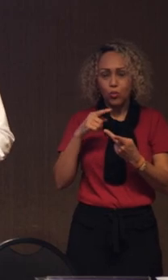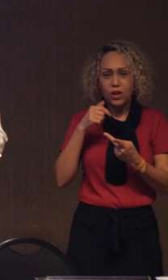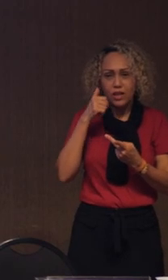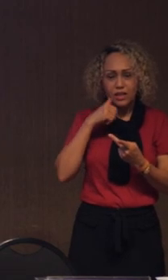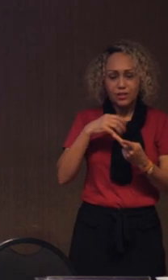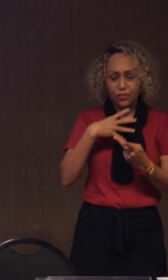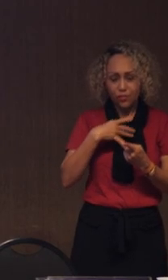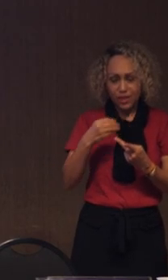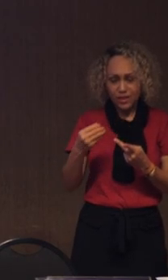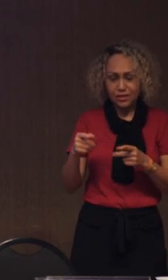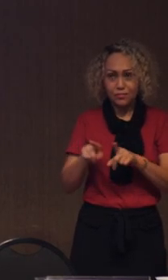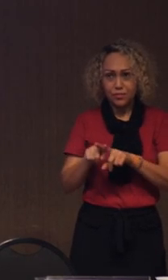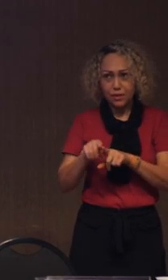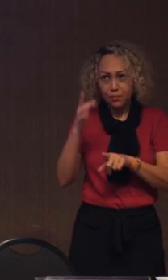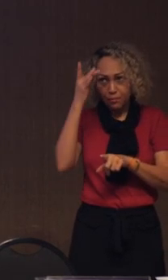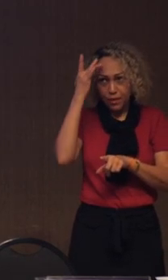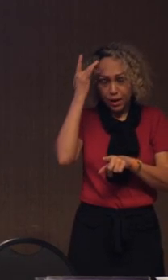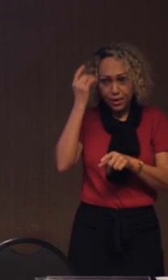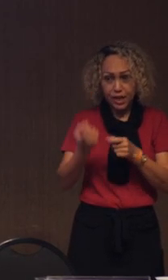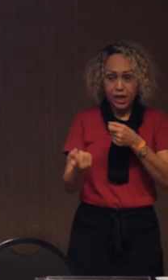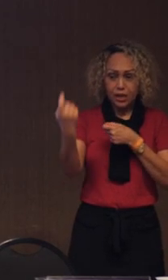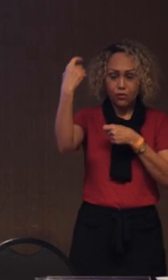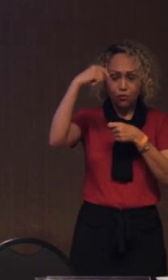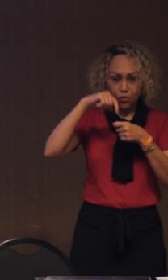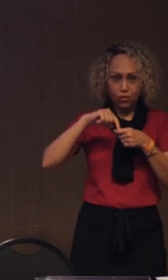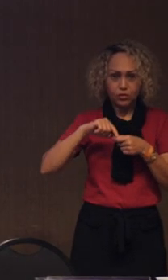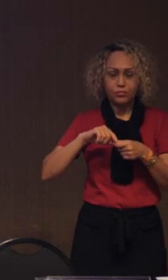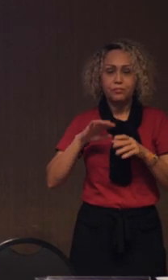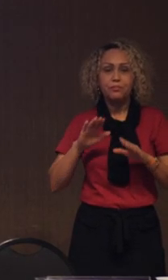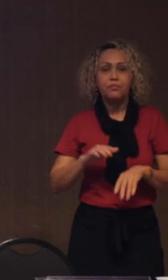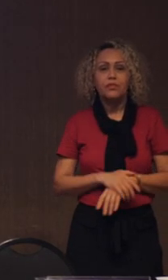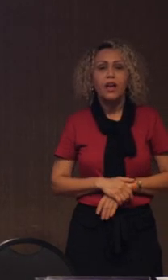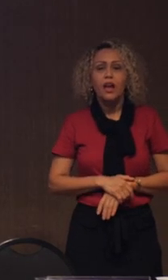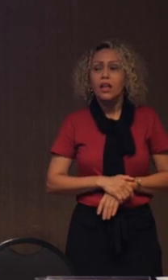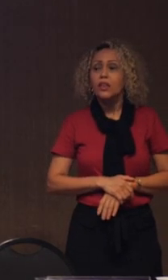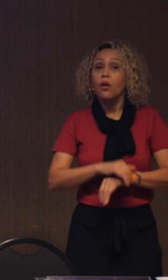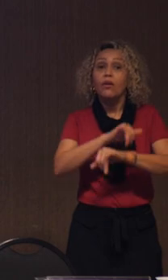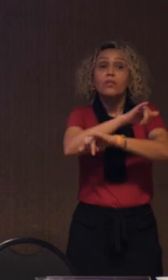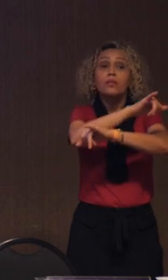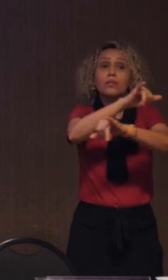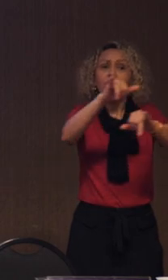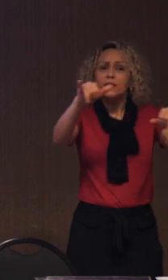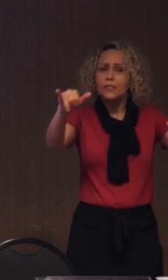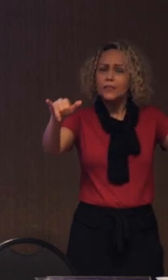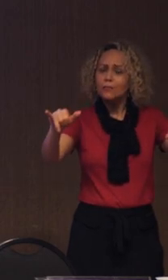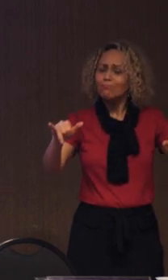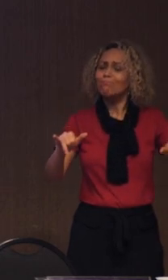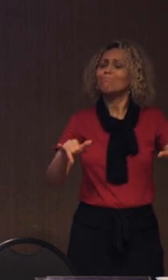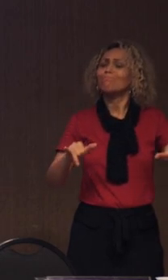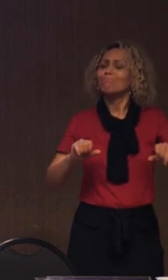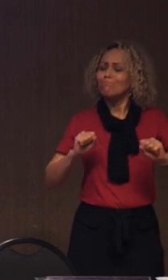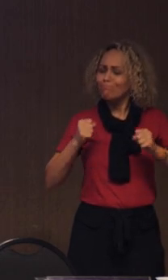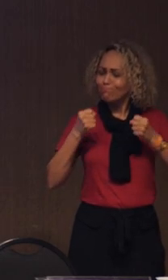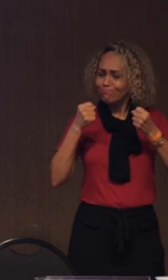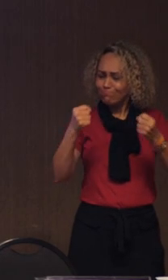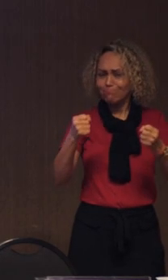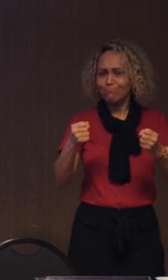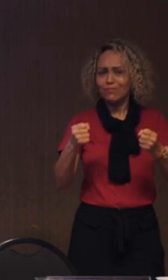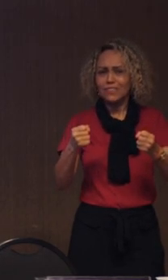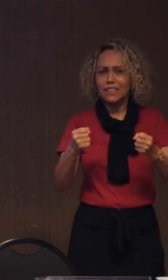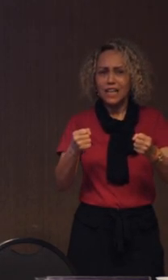Cocó? Se joguem nessa luta. Vale a pena defender nossa